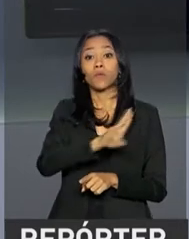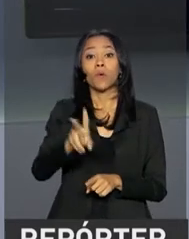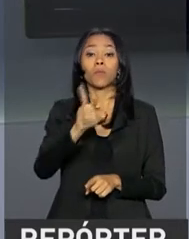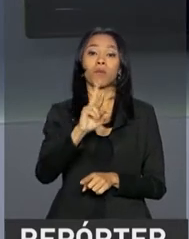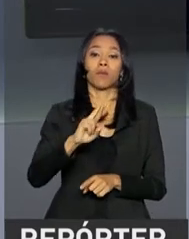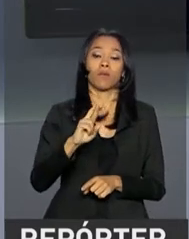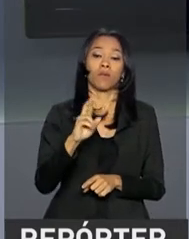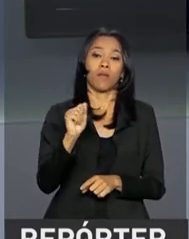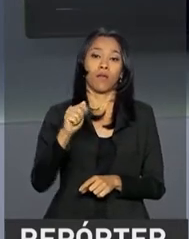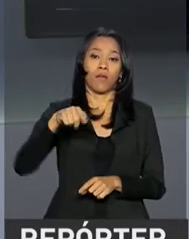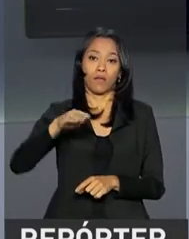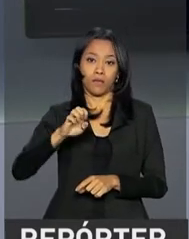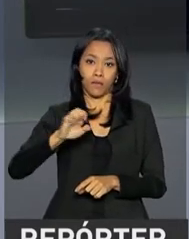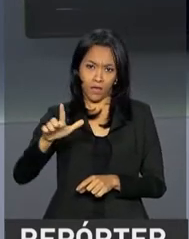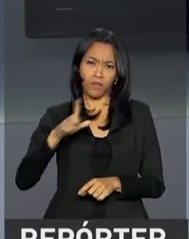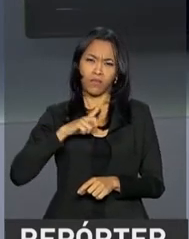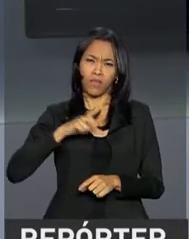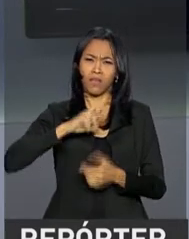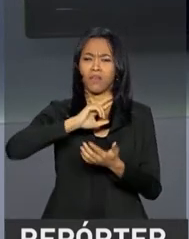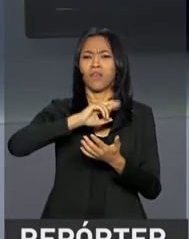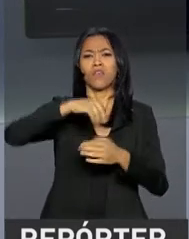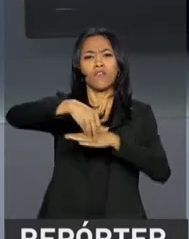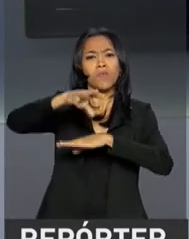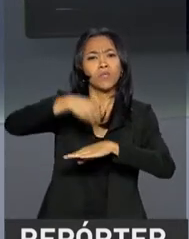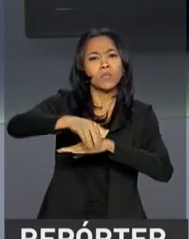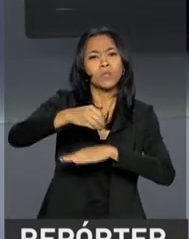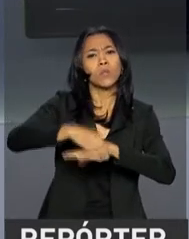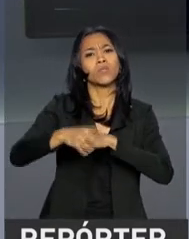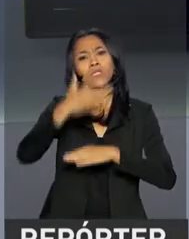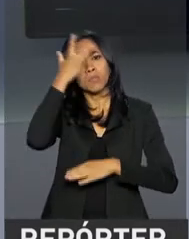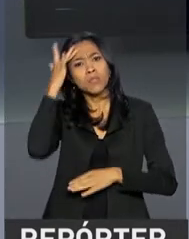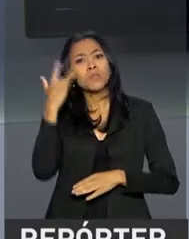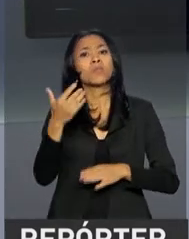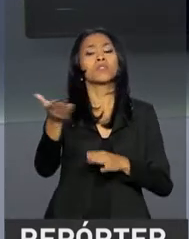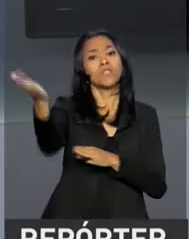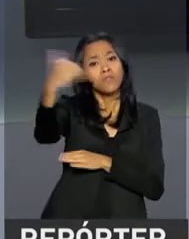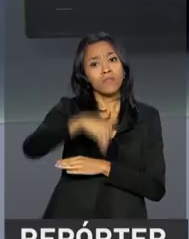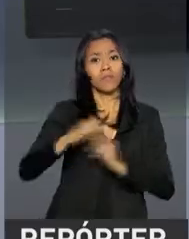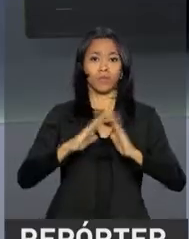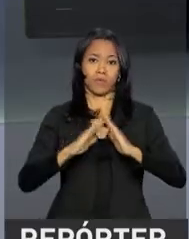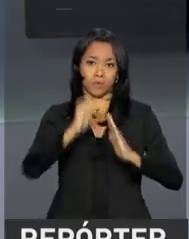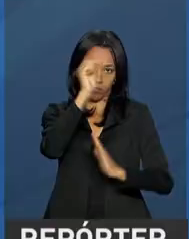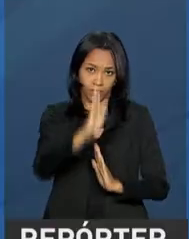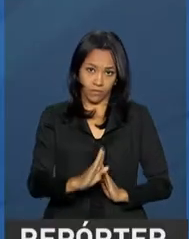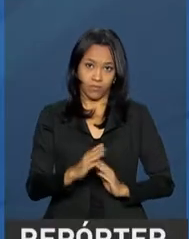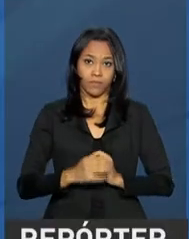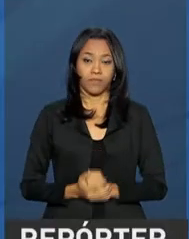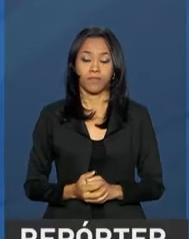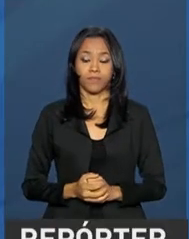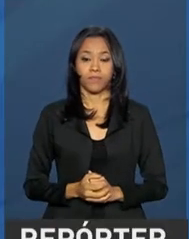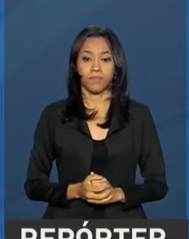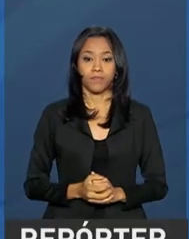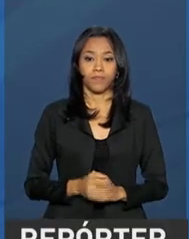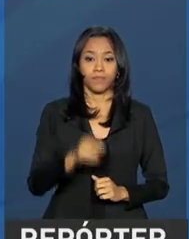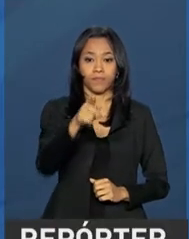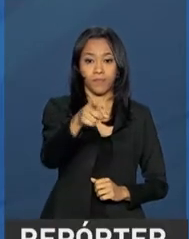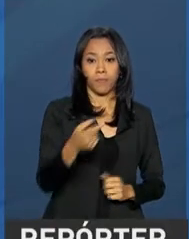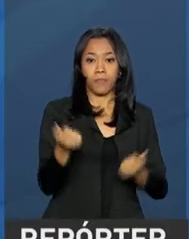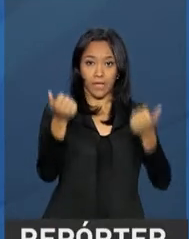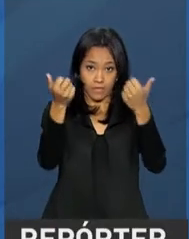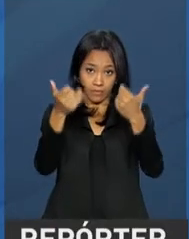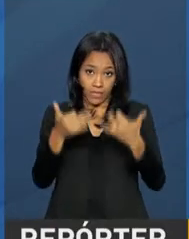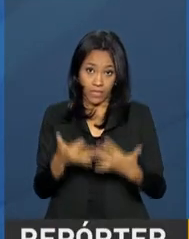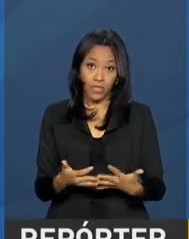oferecer informações mais completas sobre os estrangeiros que estão morando no brasil o documento provisório